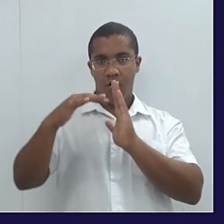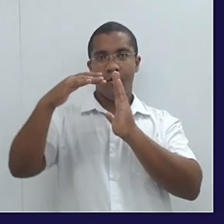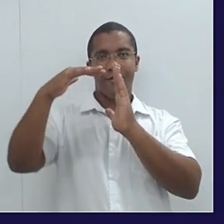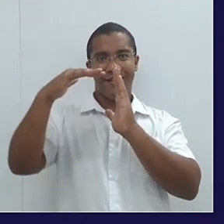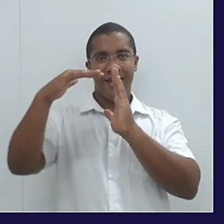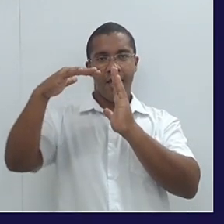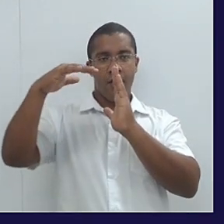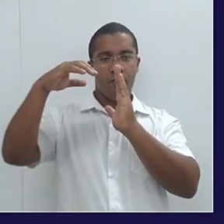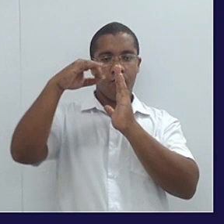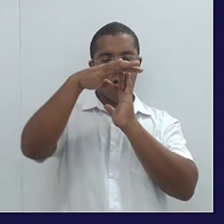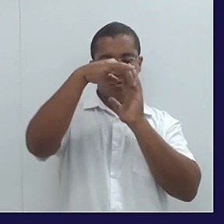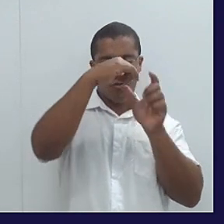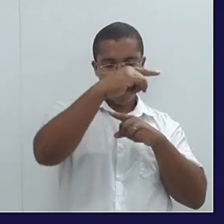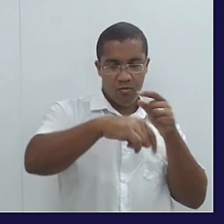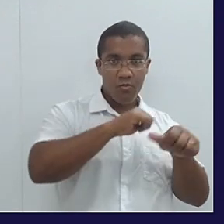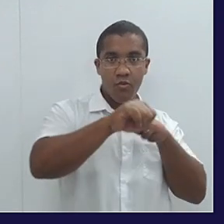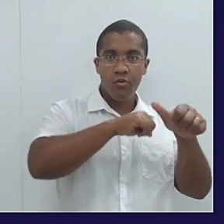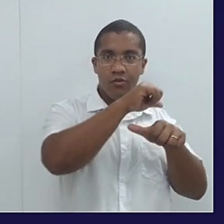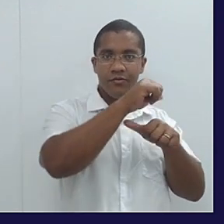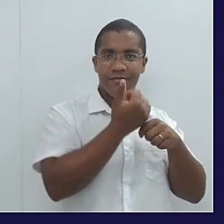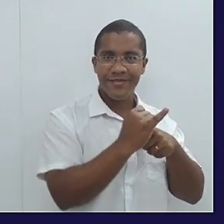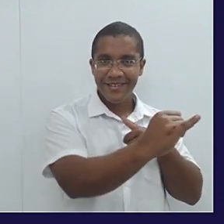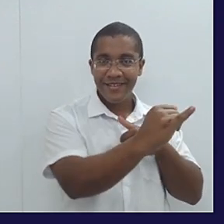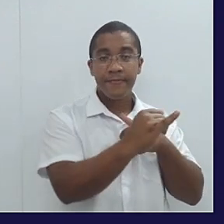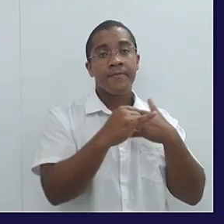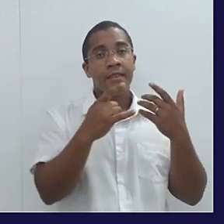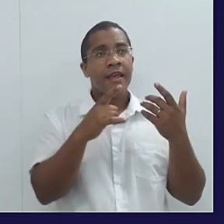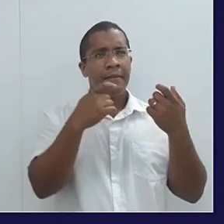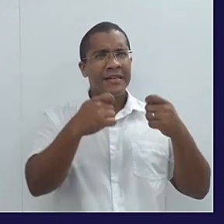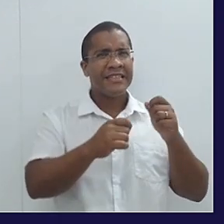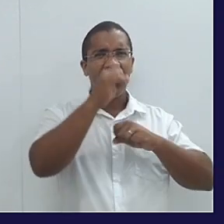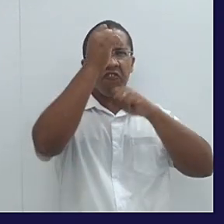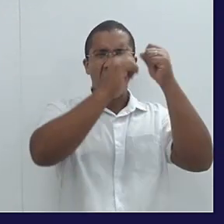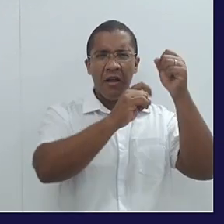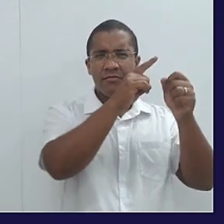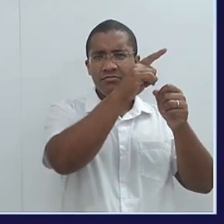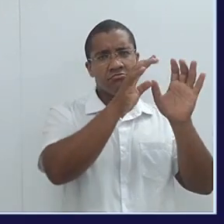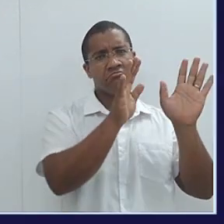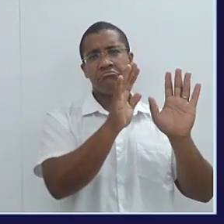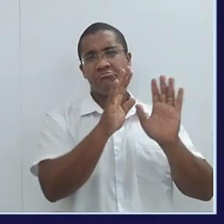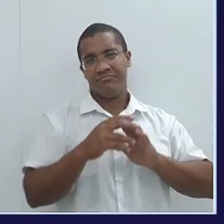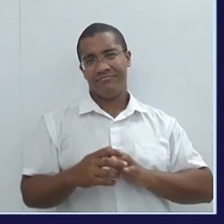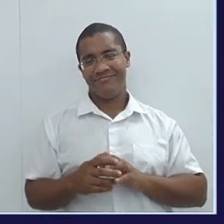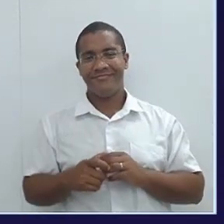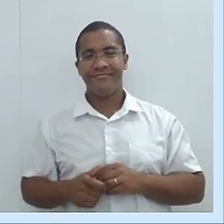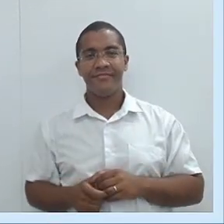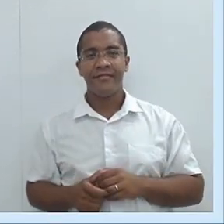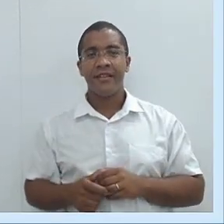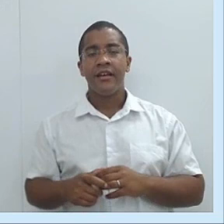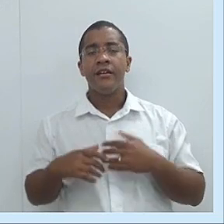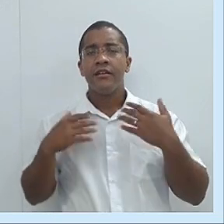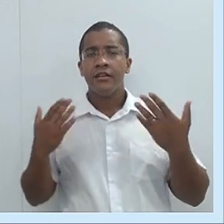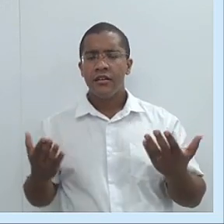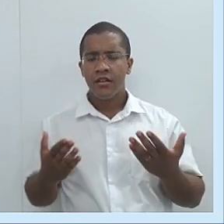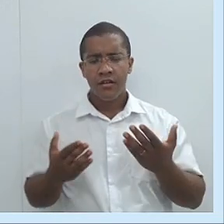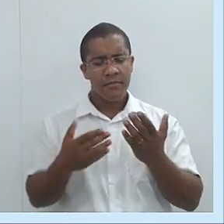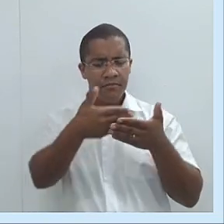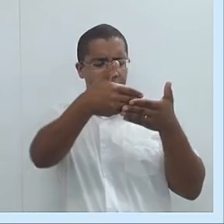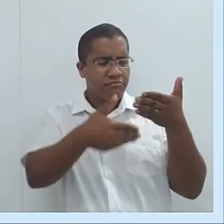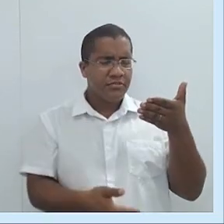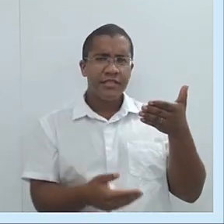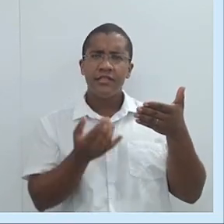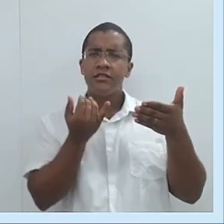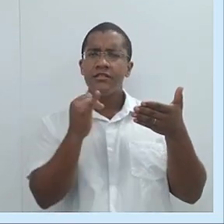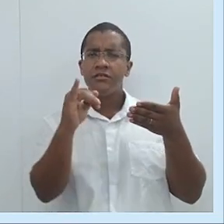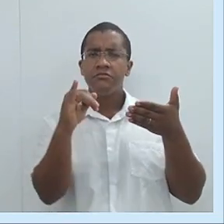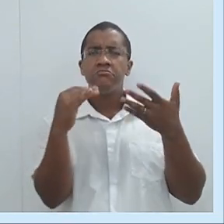e não há a necessidade de produzir energia com as termoelétricas. Mas, falando da